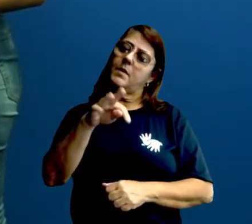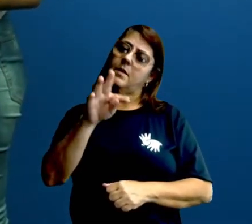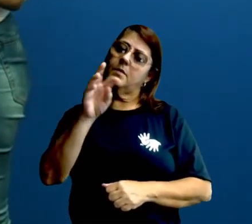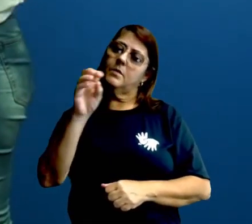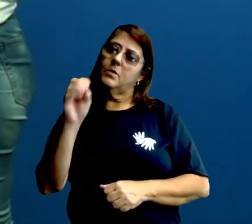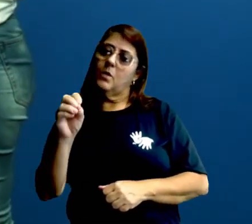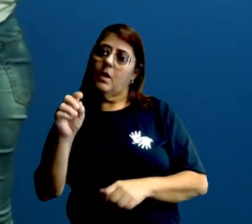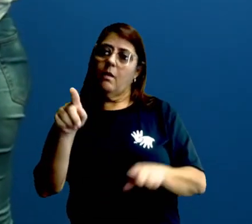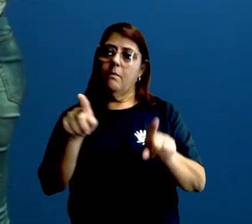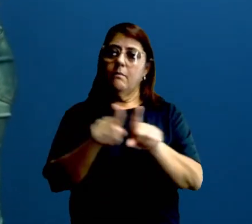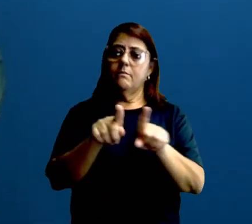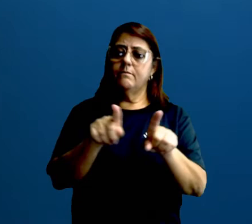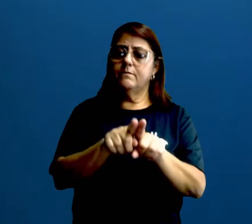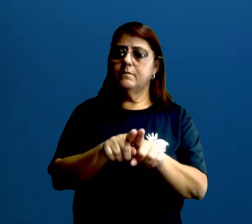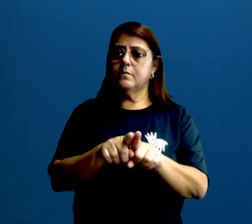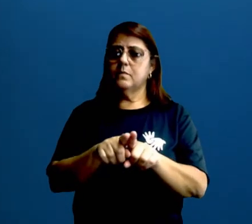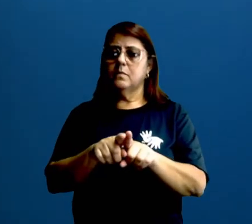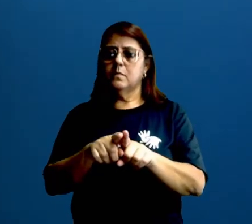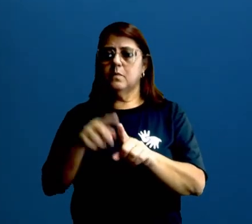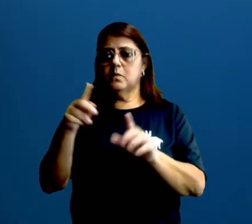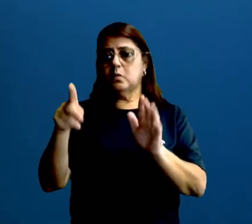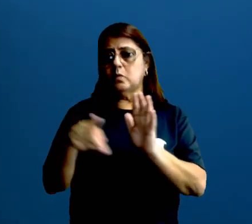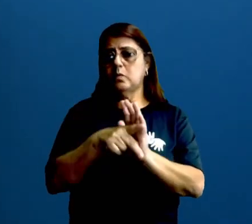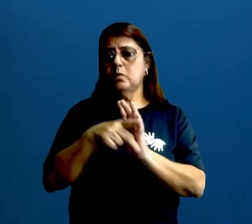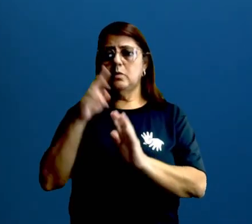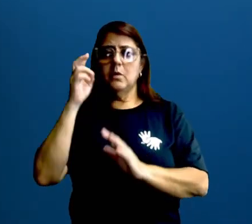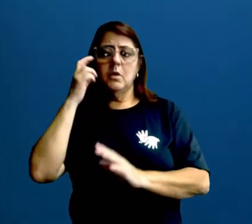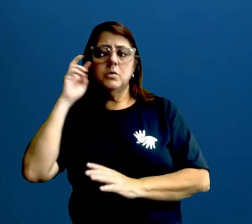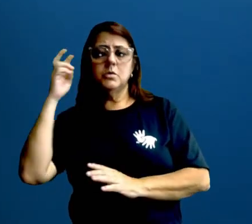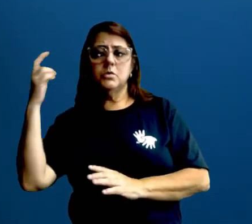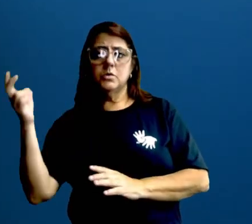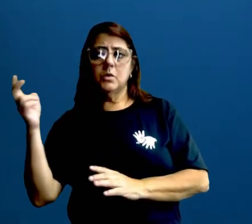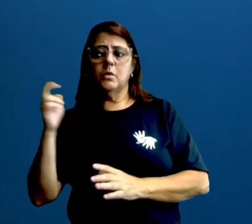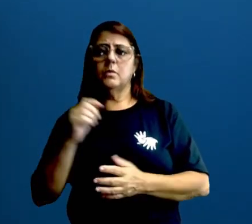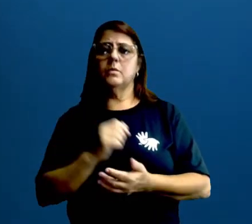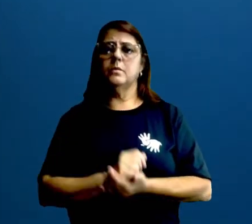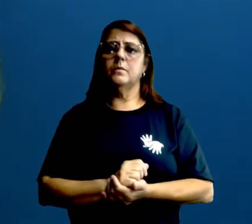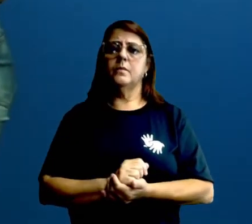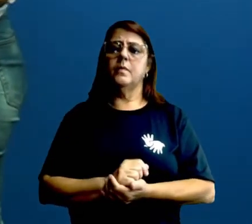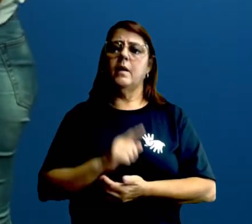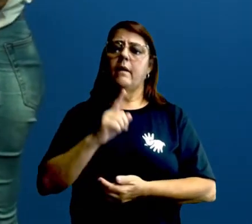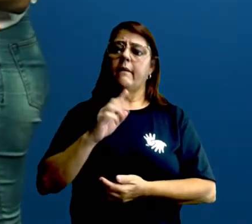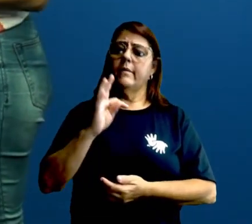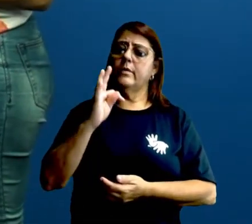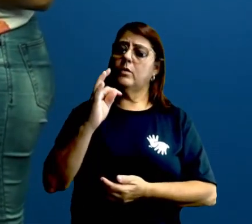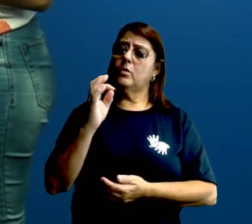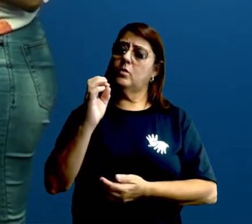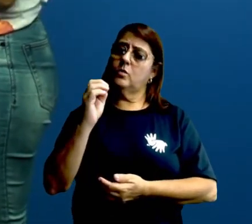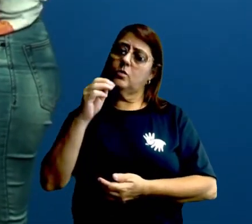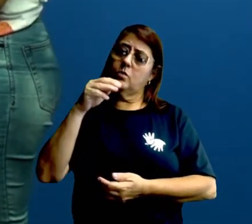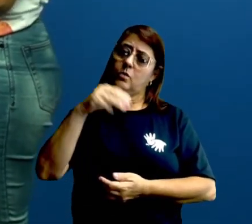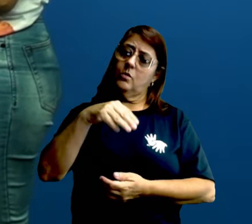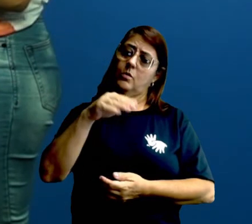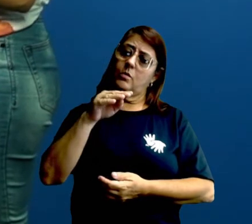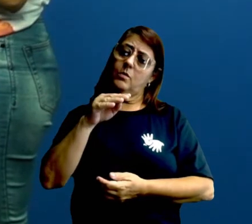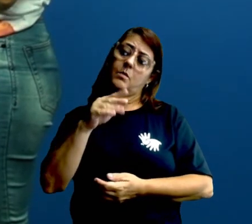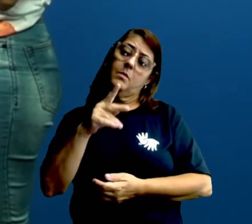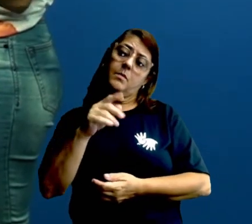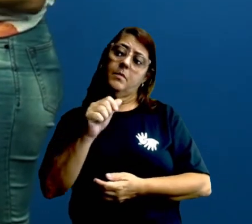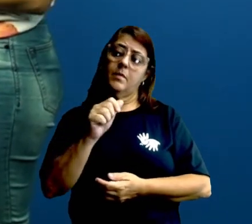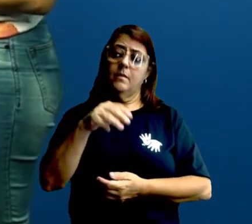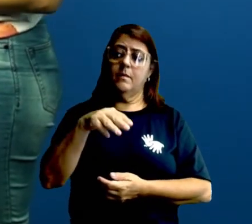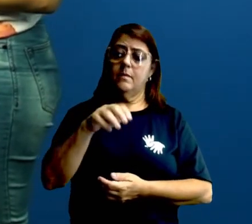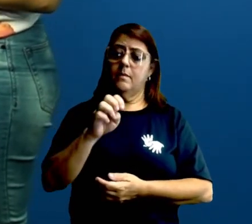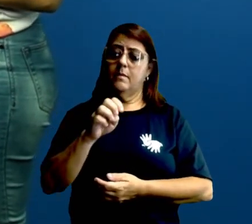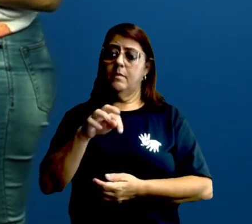pelo Instituto de Patrimônio Histórico e Artístico Nacional, o IPHAN. O tombamento é um processo pelo